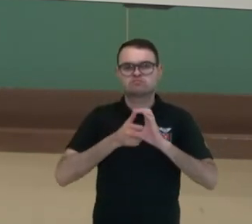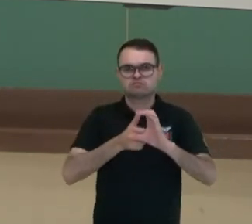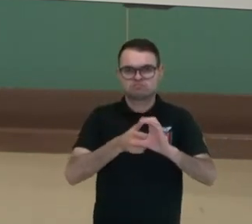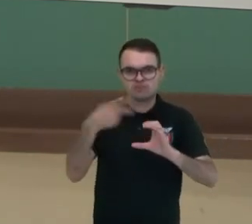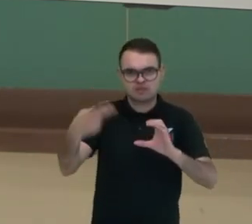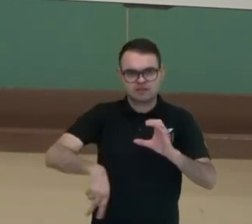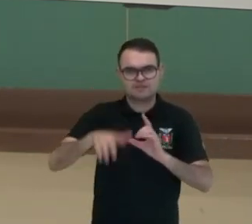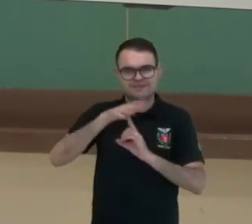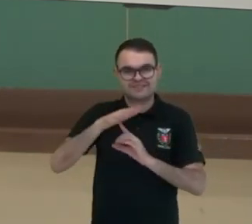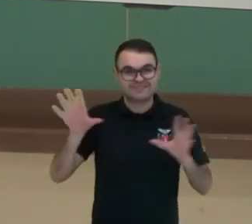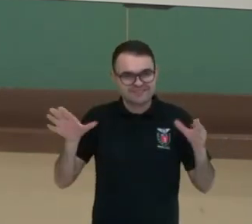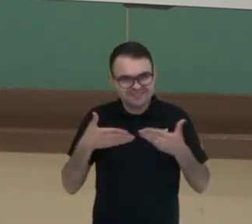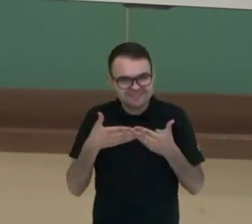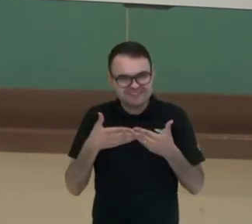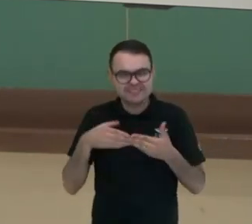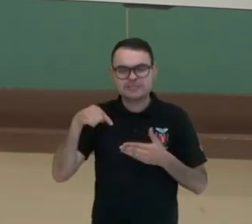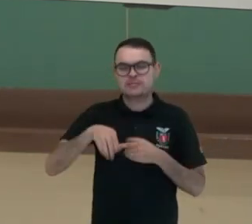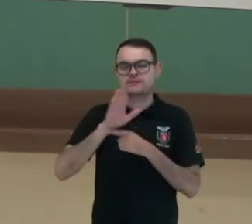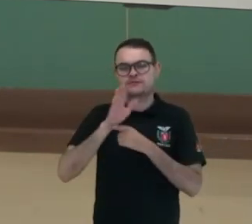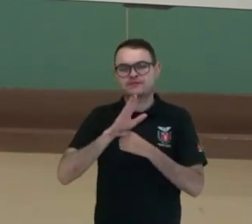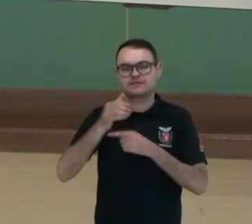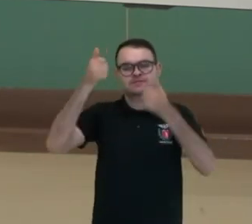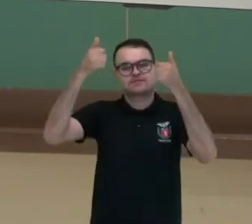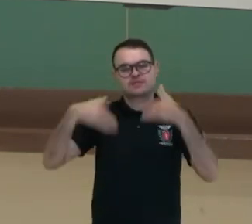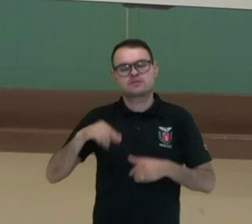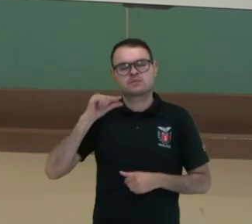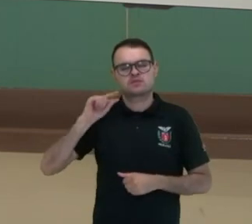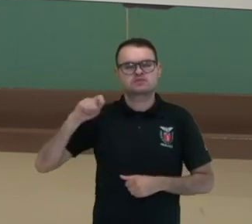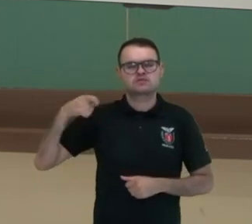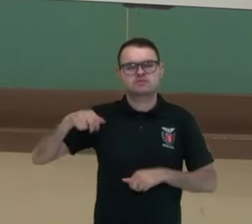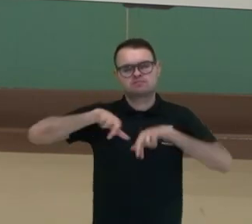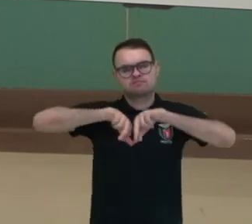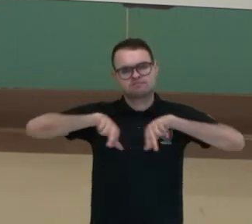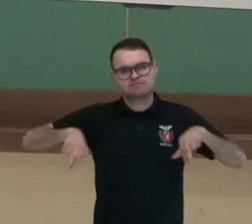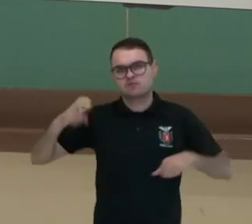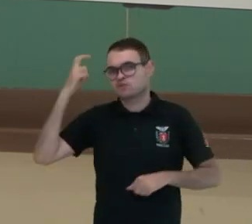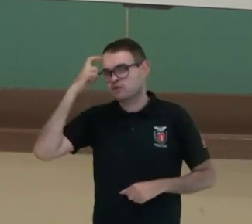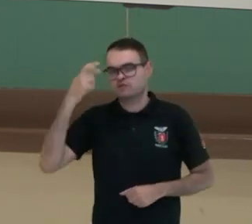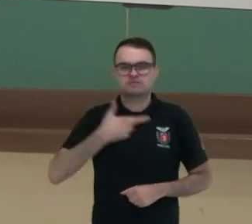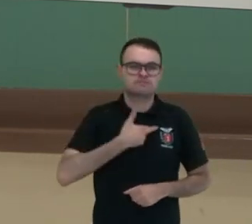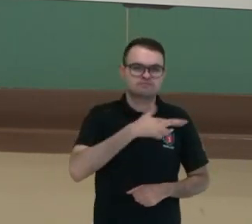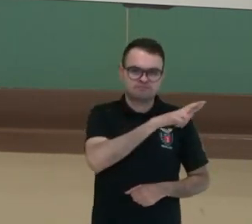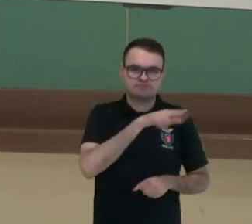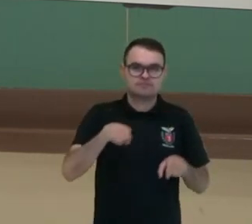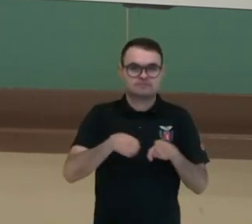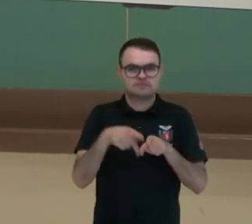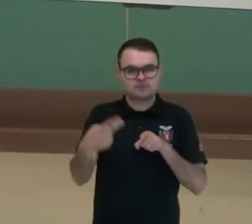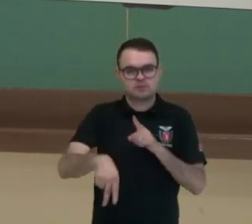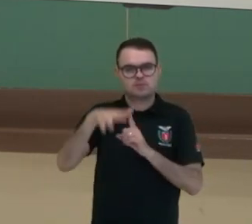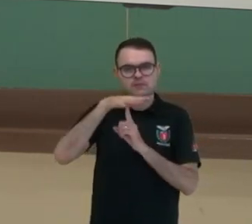Paraná. Fechamos? Neste vídeo falamos um pouquinho sobre a diversidade cultural